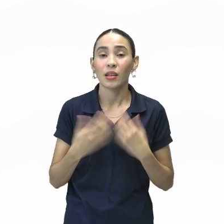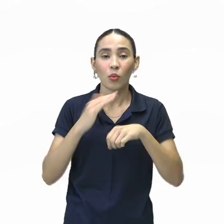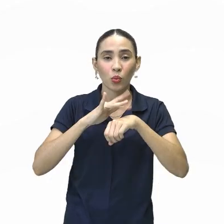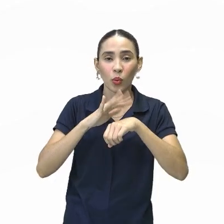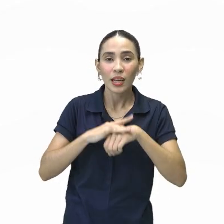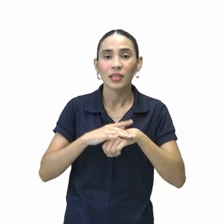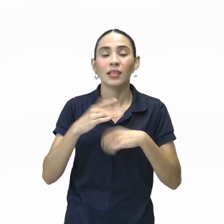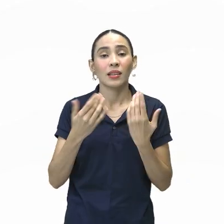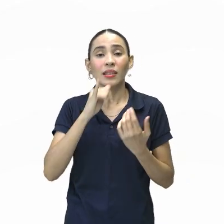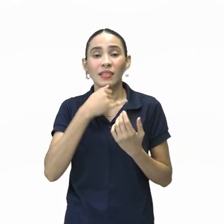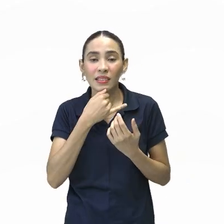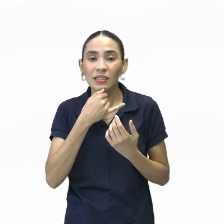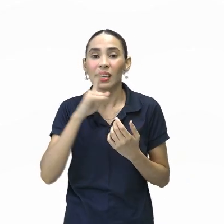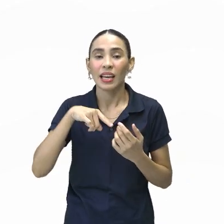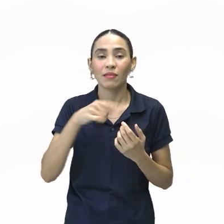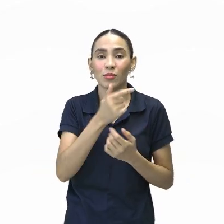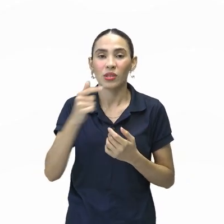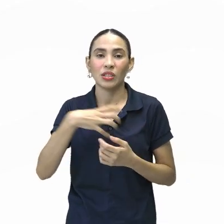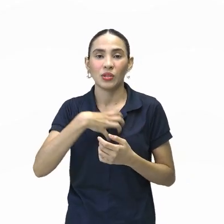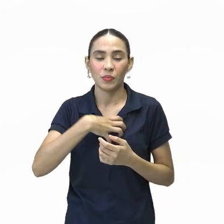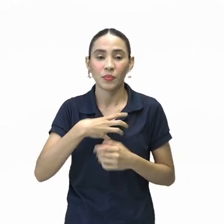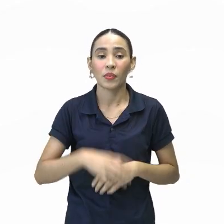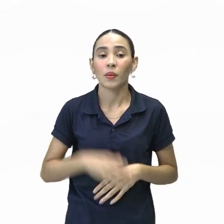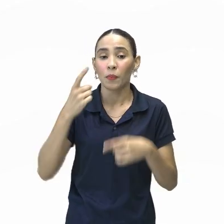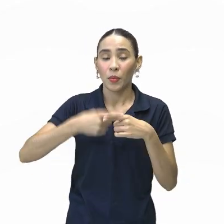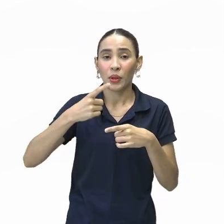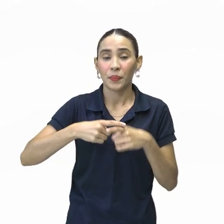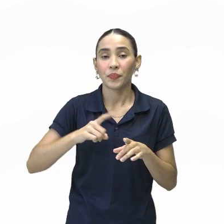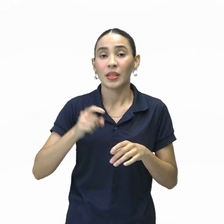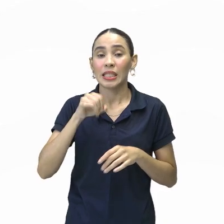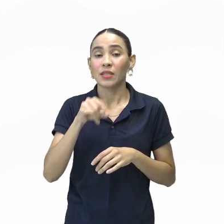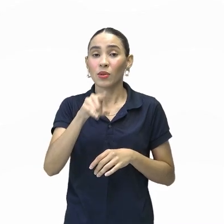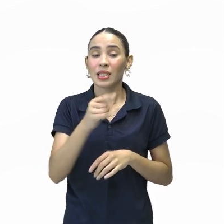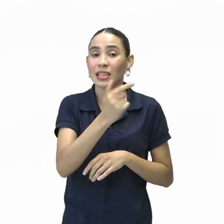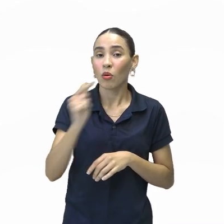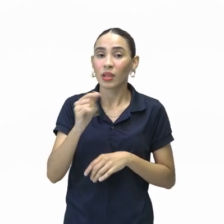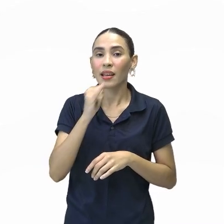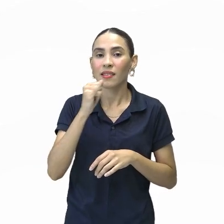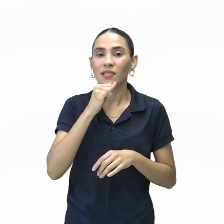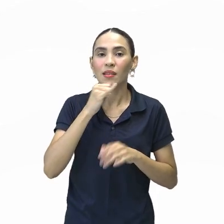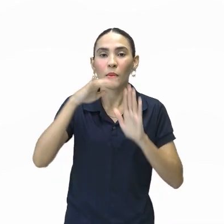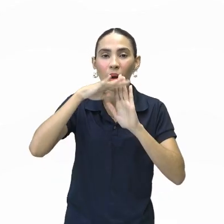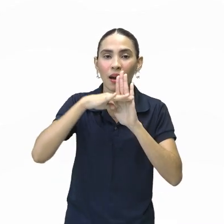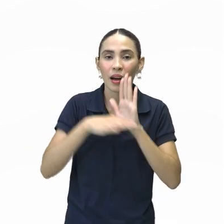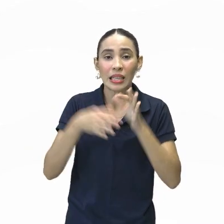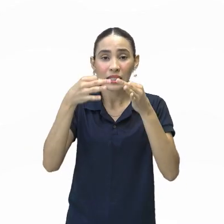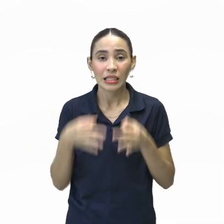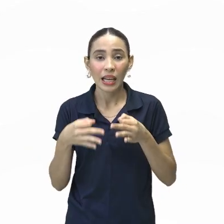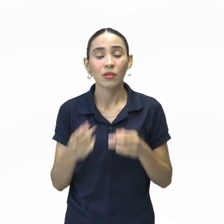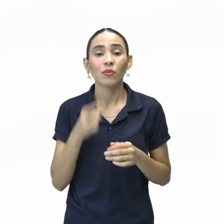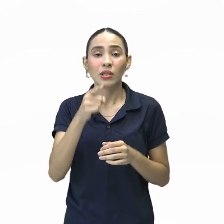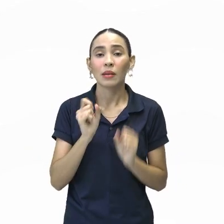infecções que, infelizmente, são assintomáticas. Por quê? Porque, se você não tem o diagnóstico no momento certo,